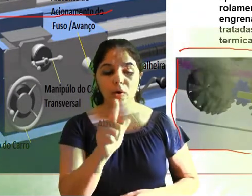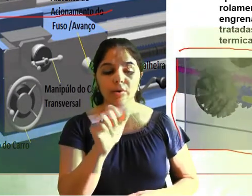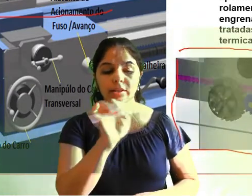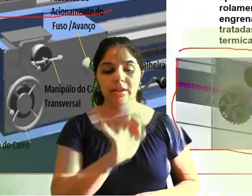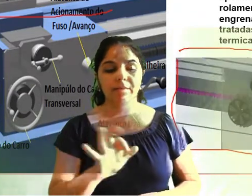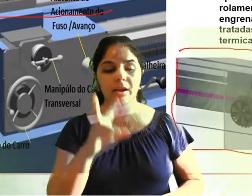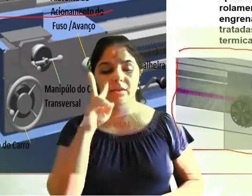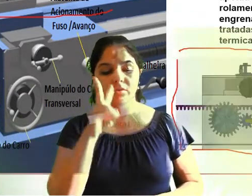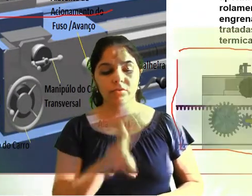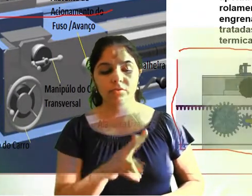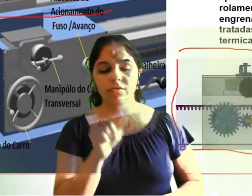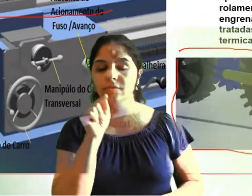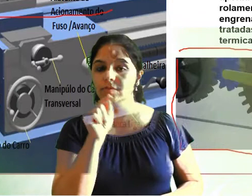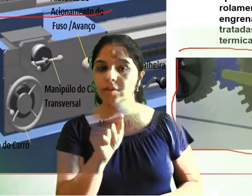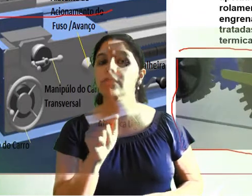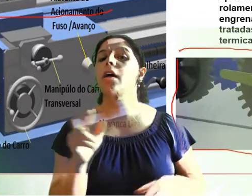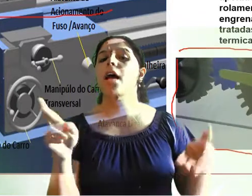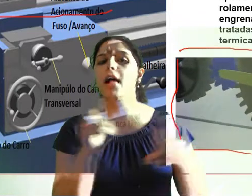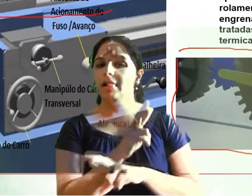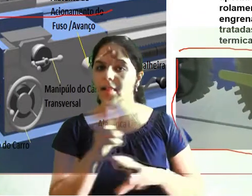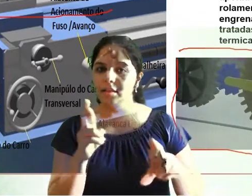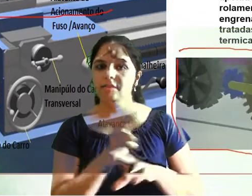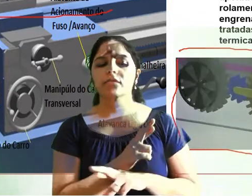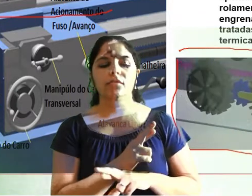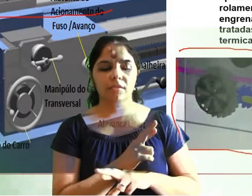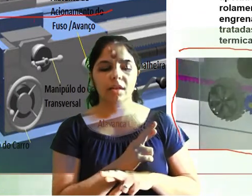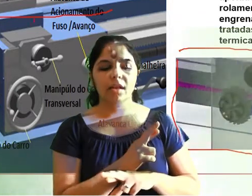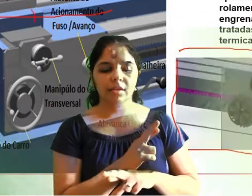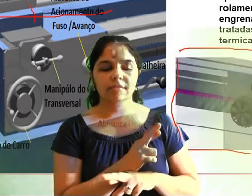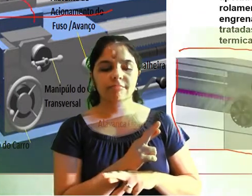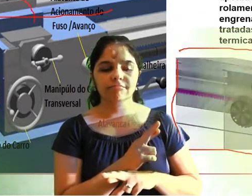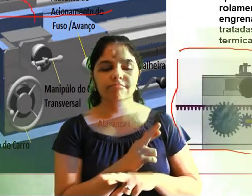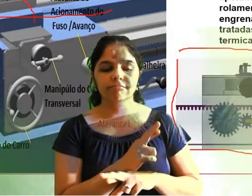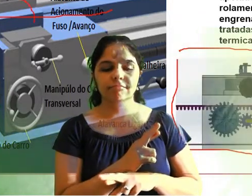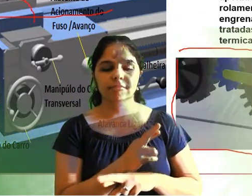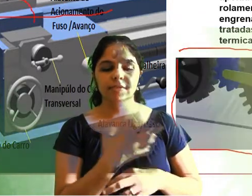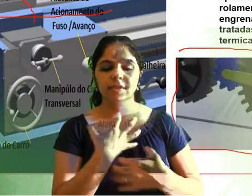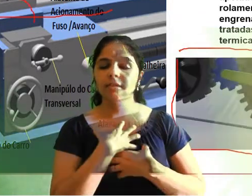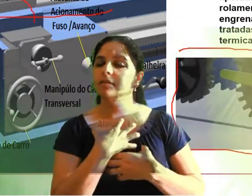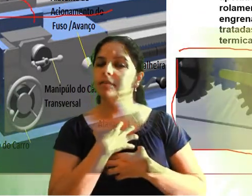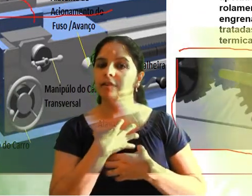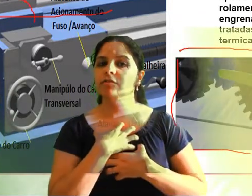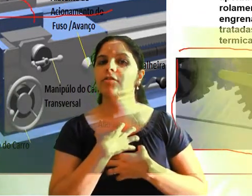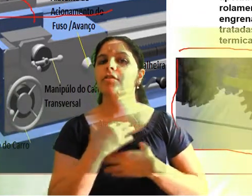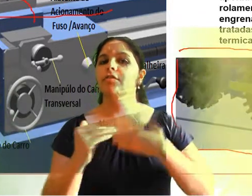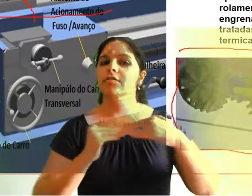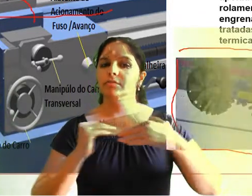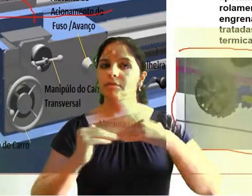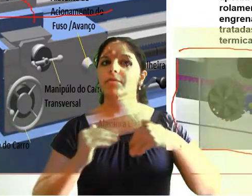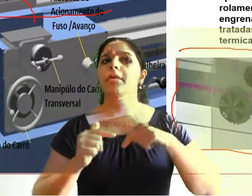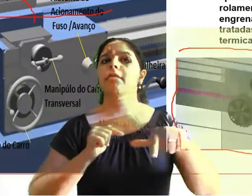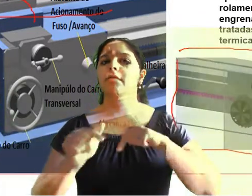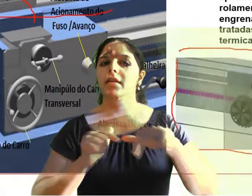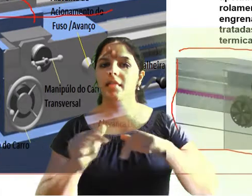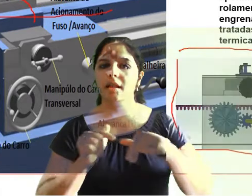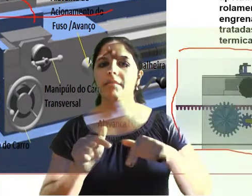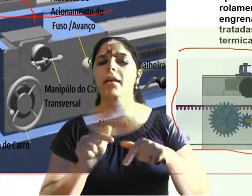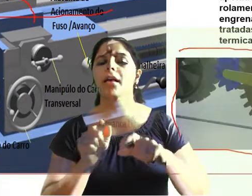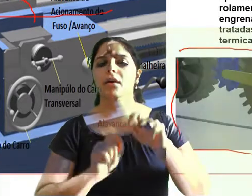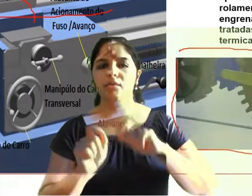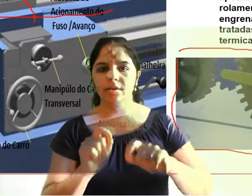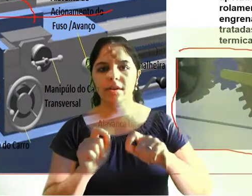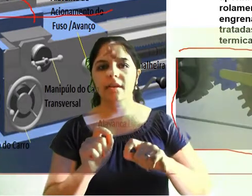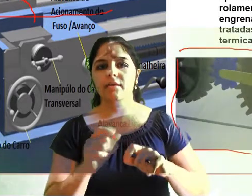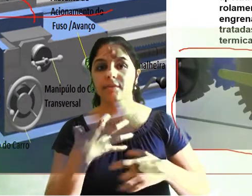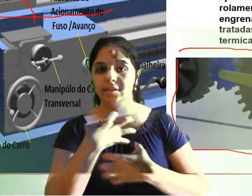essa outra animação aqui, ó, ela é relacionada a essa direção que vai trabalhar aqui, no caso, é